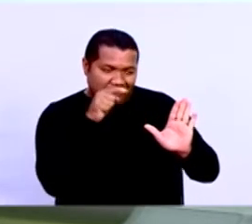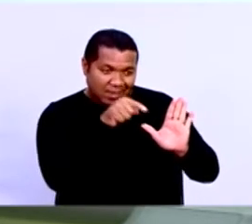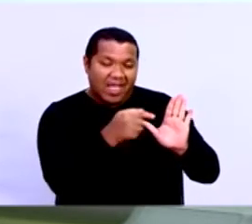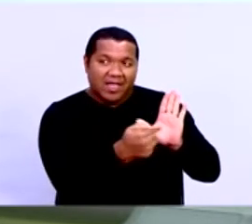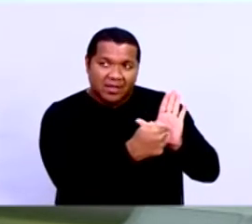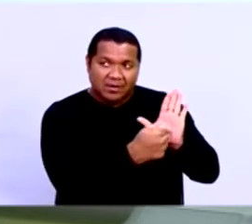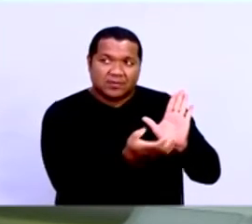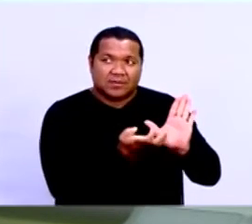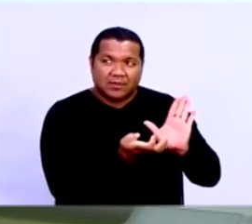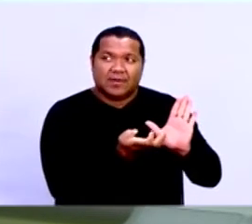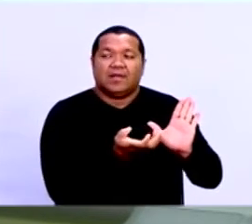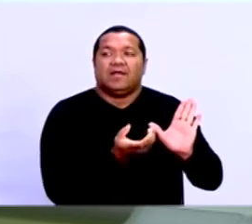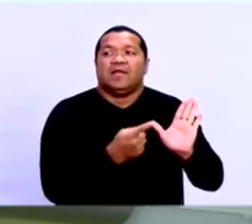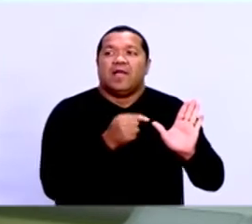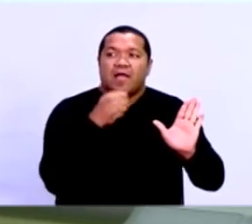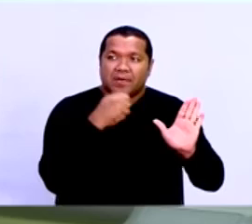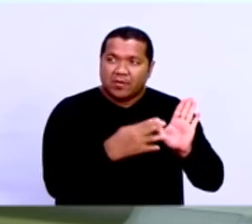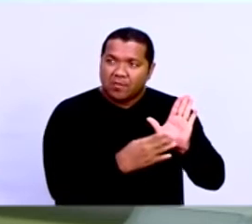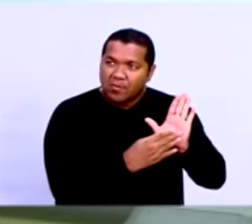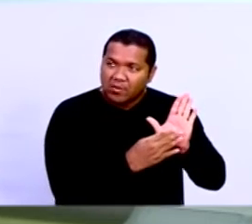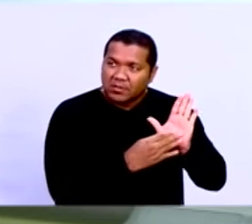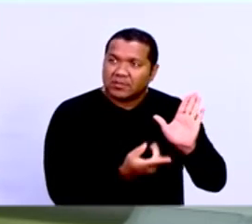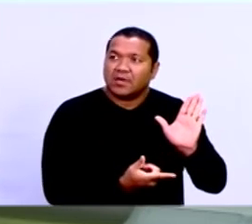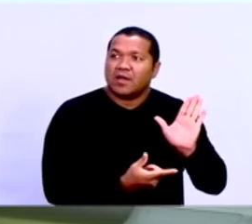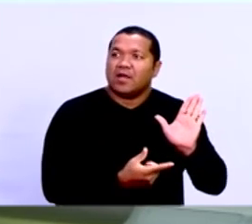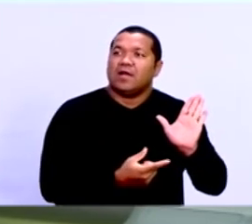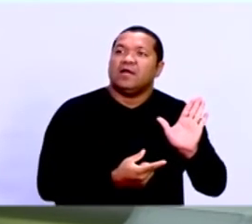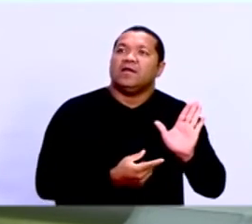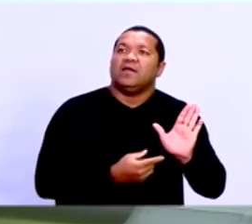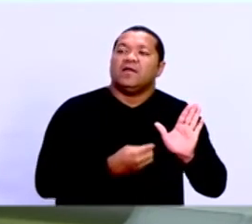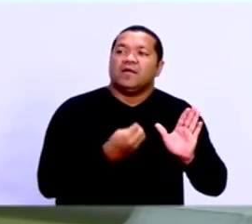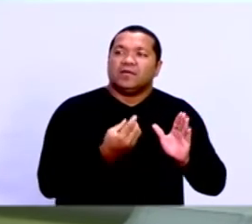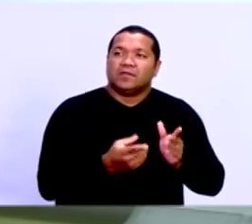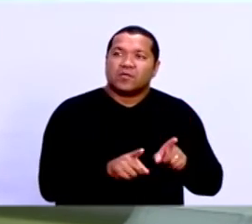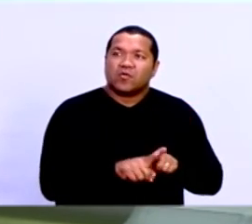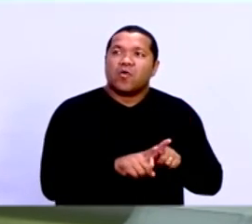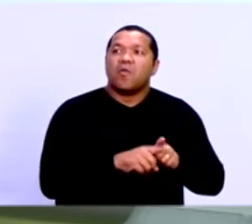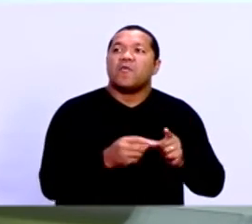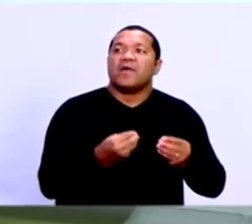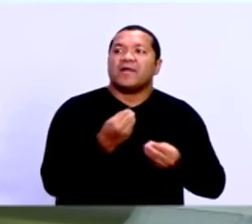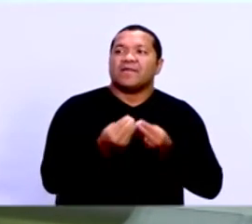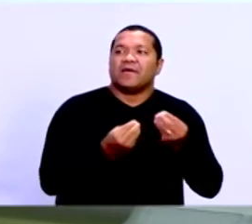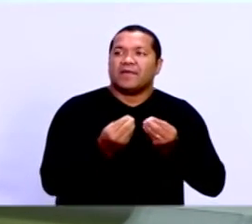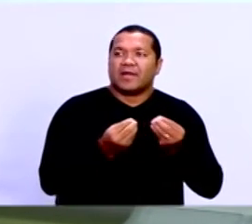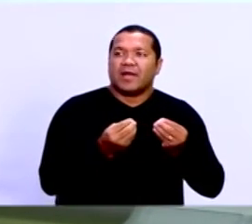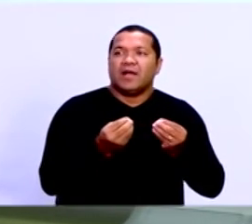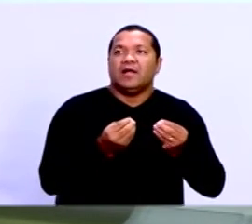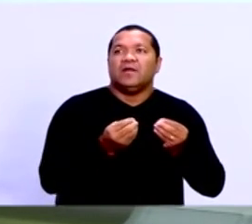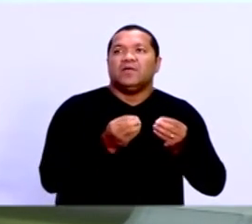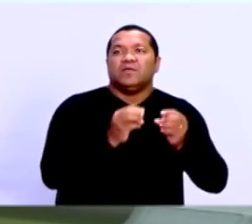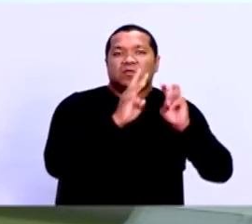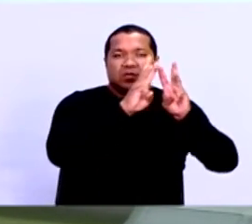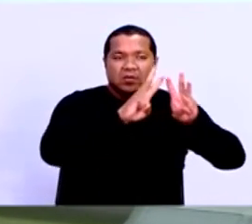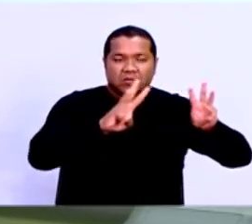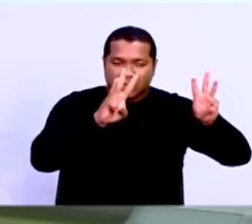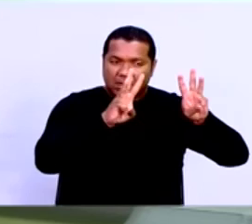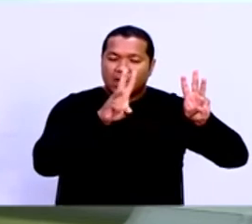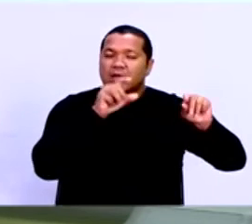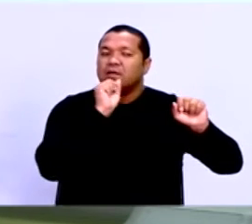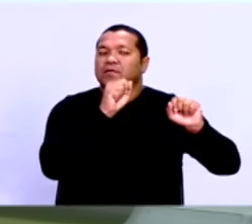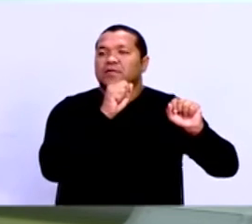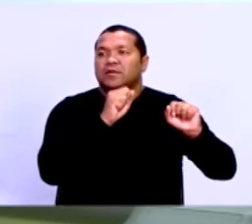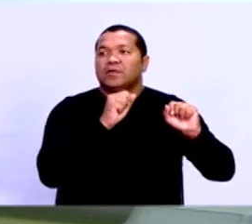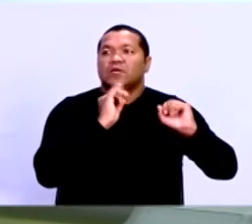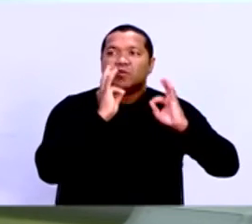sistema para poder mostrar para ele como vai ficar o site dele com o sistema que vai utilizar isso tudo